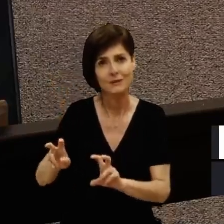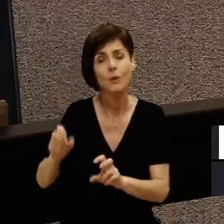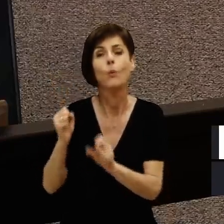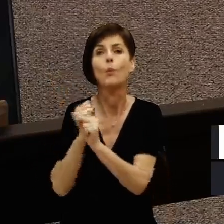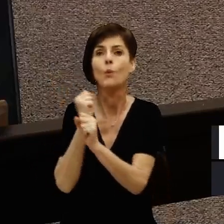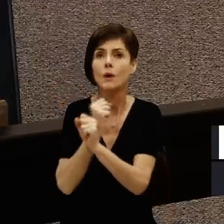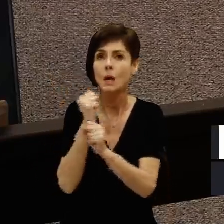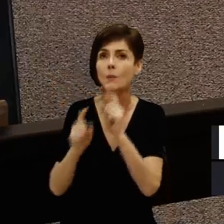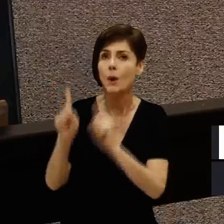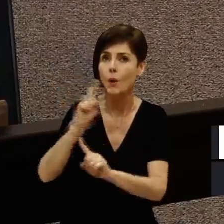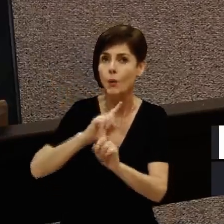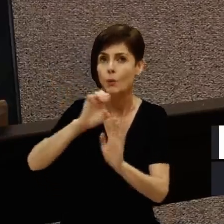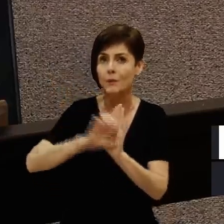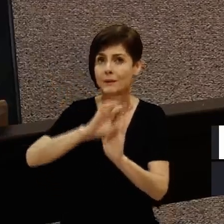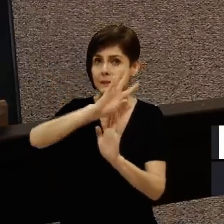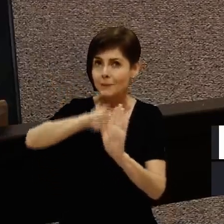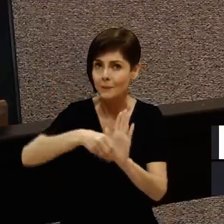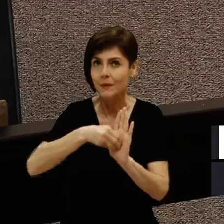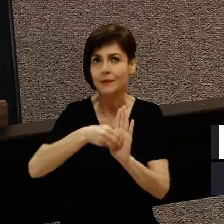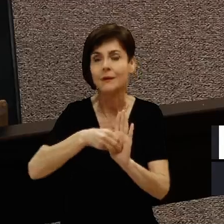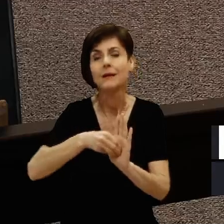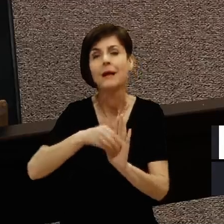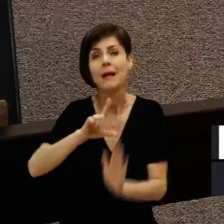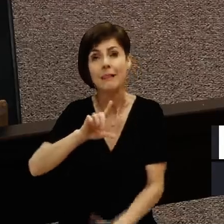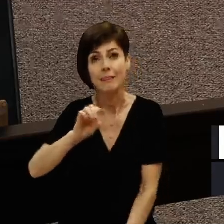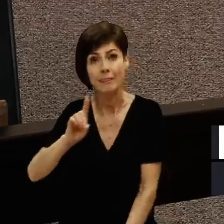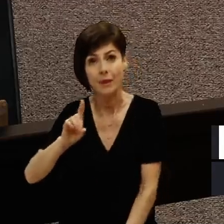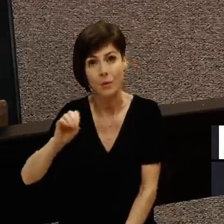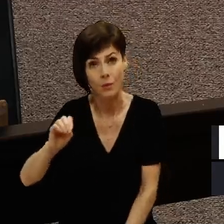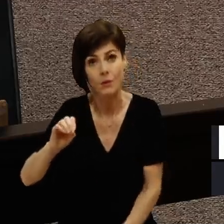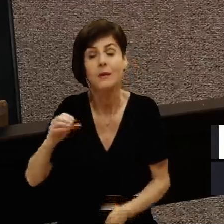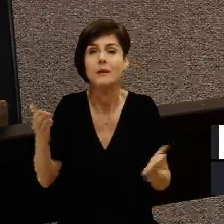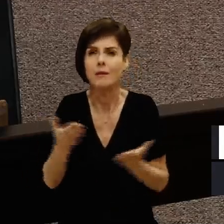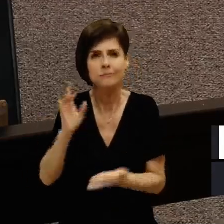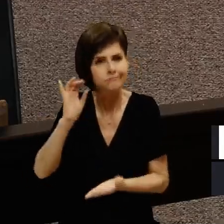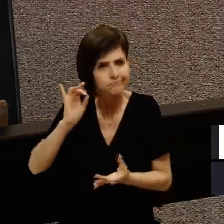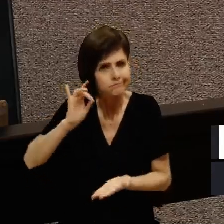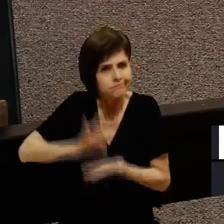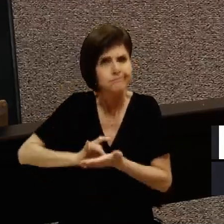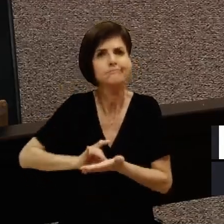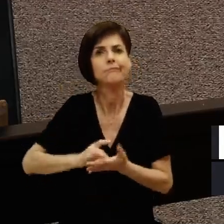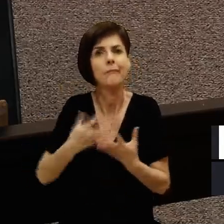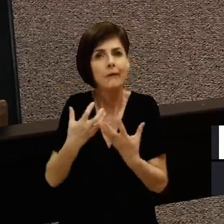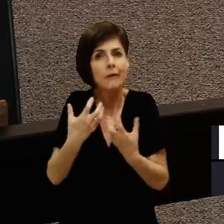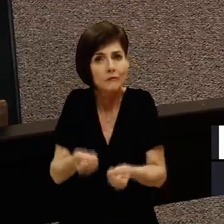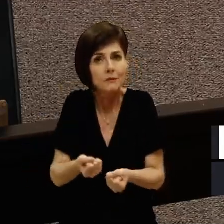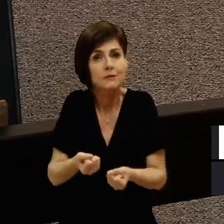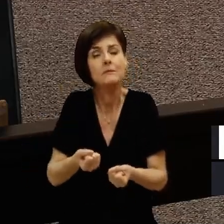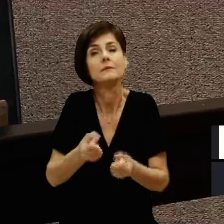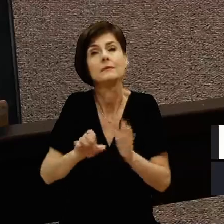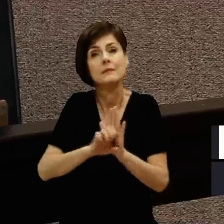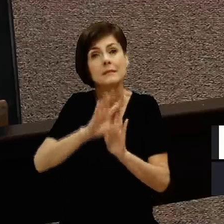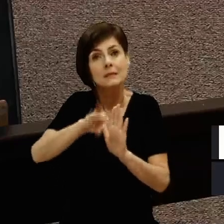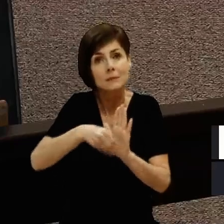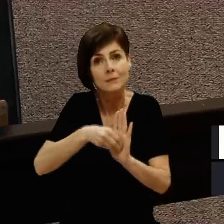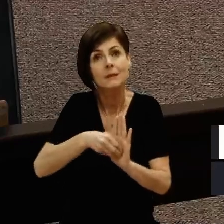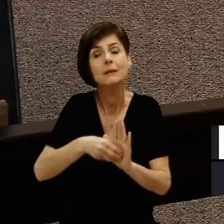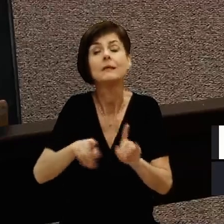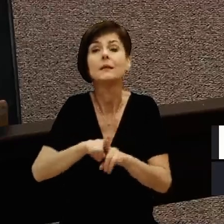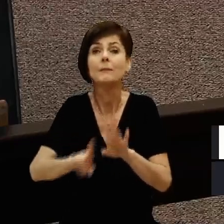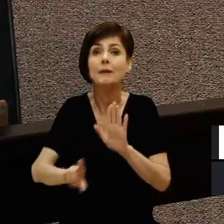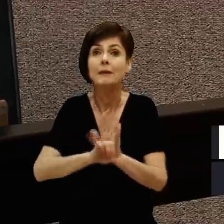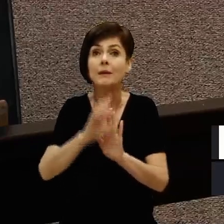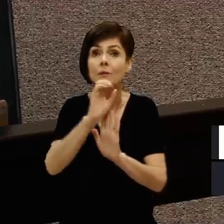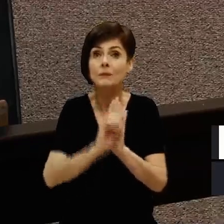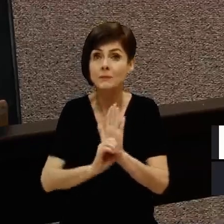Construímos algumas emendas na questão da LDO e agora, com toda certeza, a aprovação dessas emendas e também da lei orçamentária